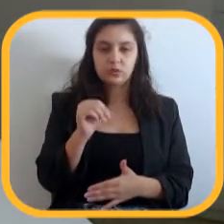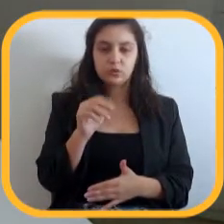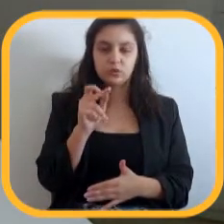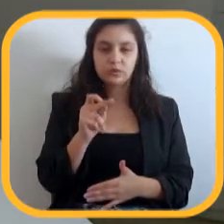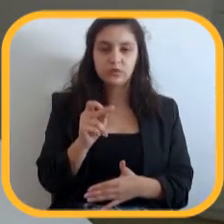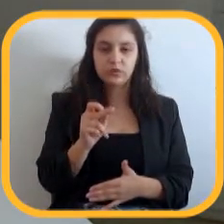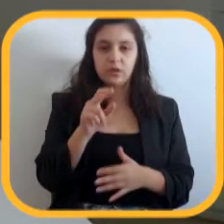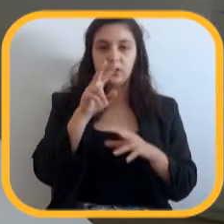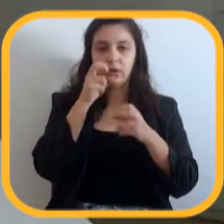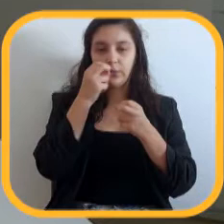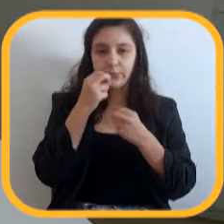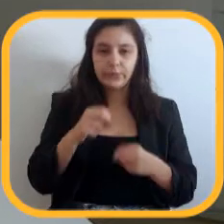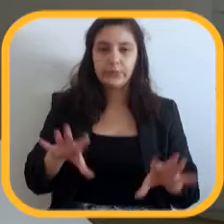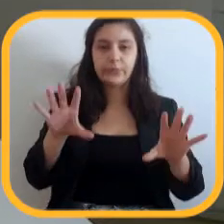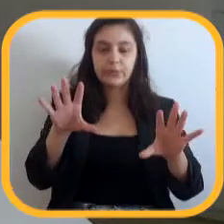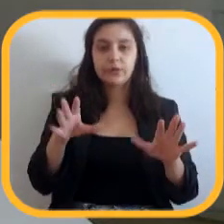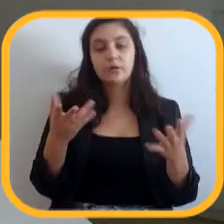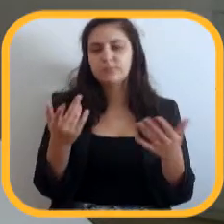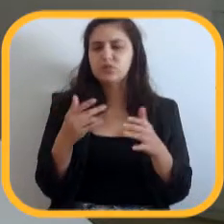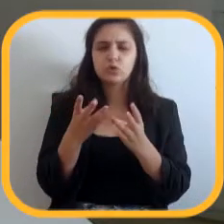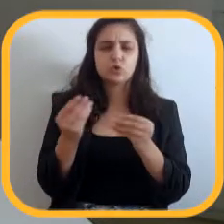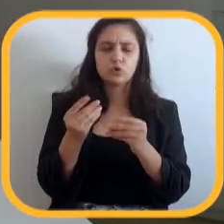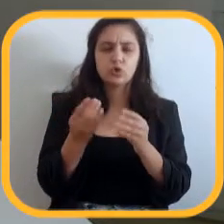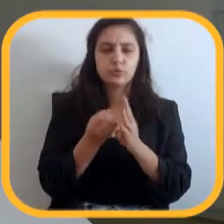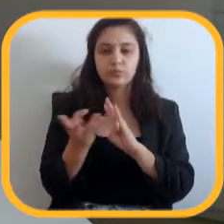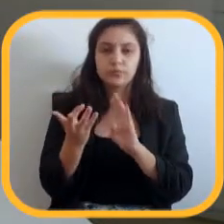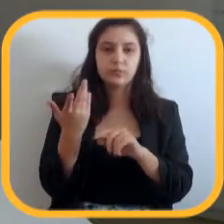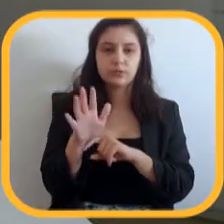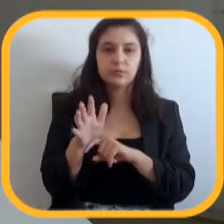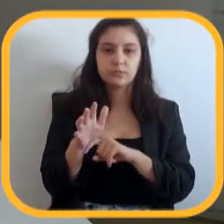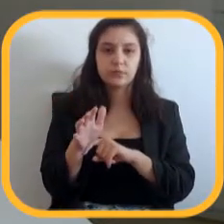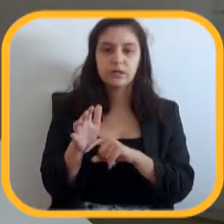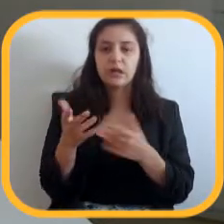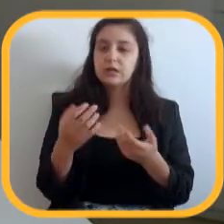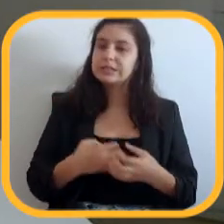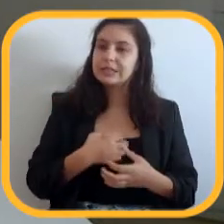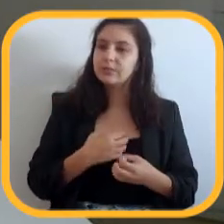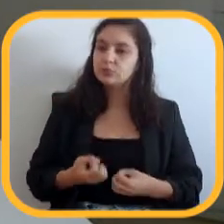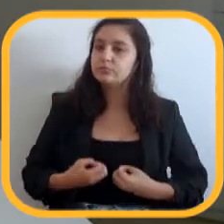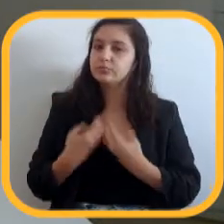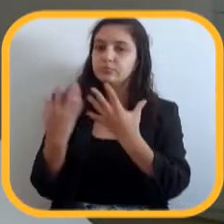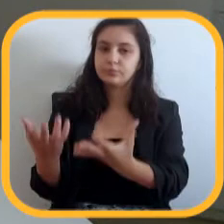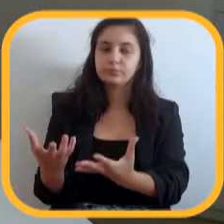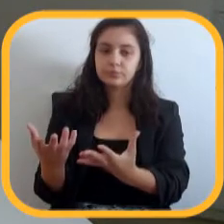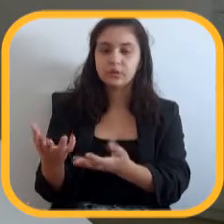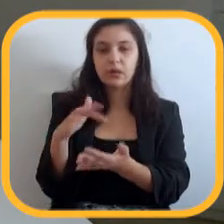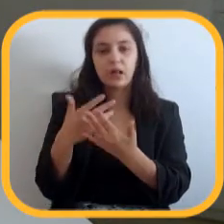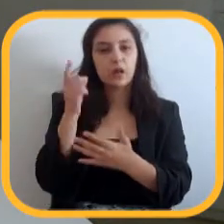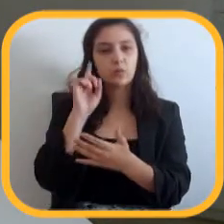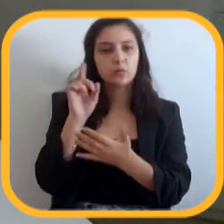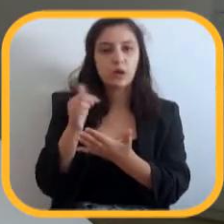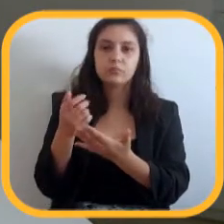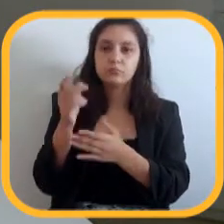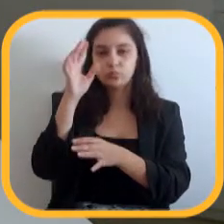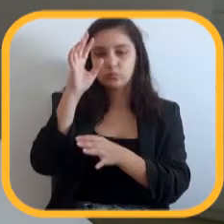e expirar, libertando todo o ar. Mas há muitas outras soluções, como partilhar os sentimentos com os outros. É na partilha que surge a